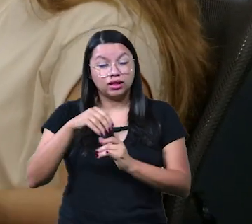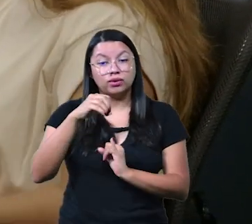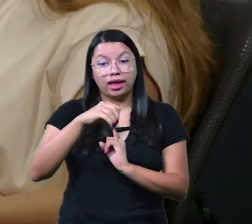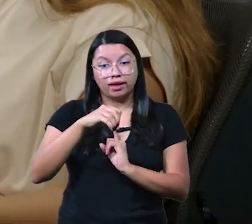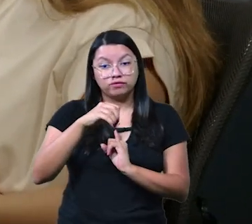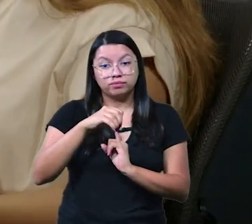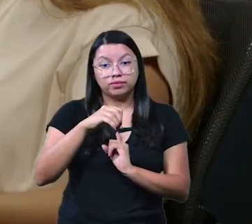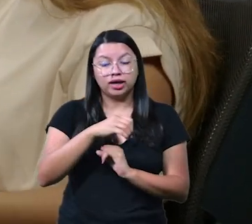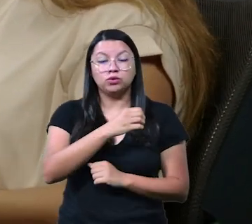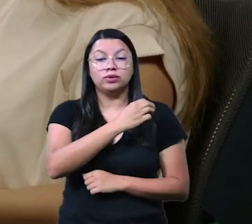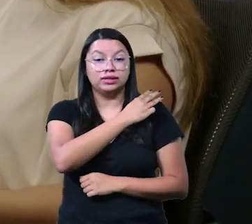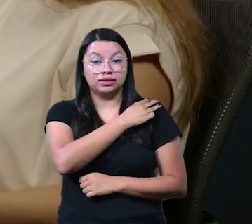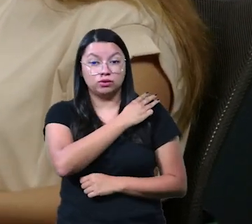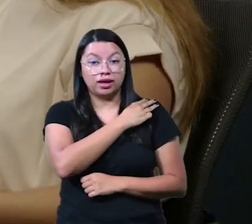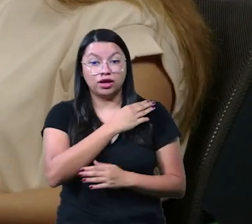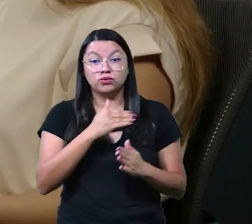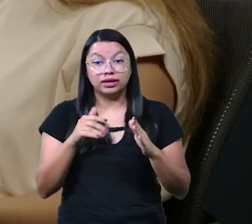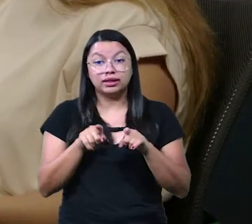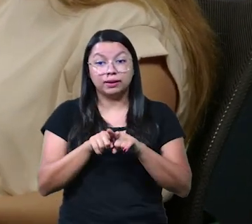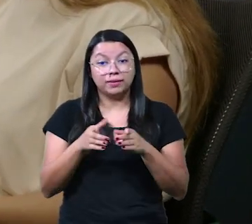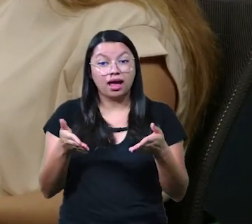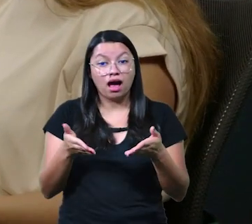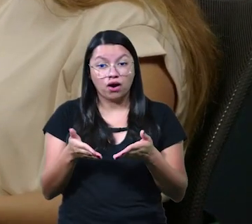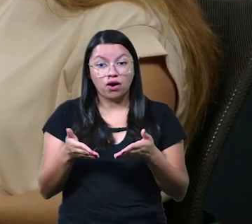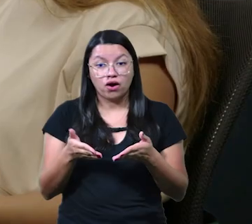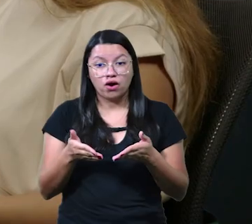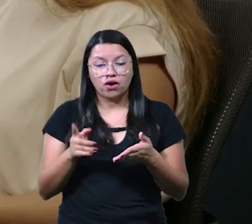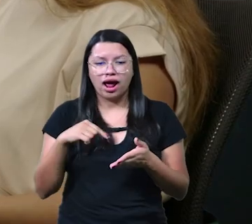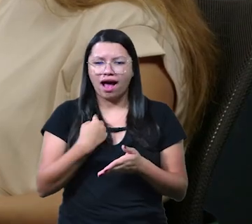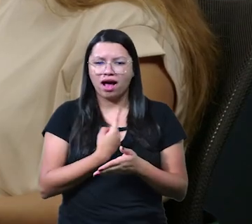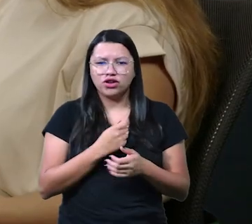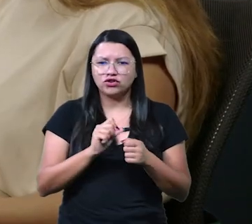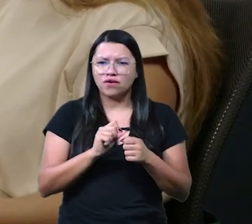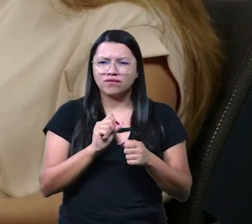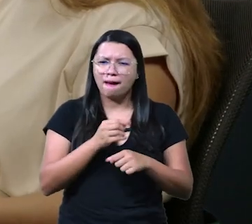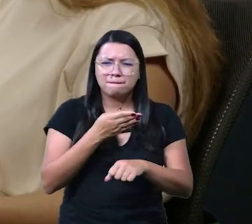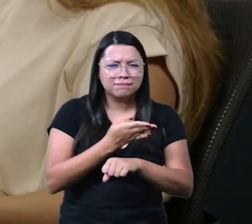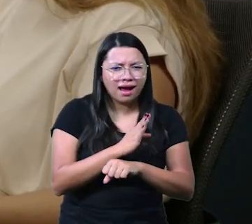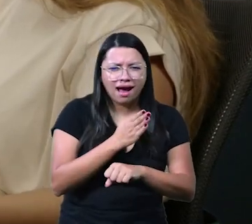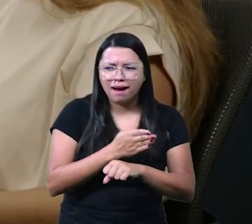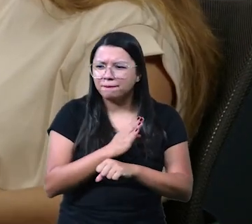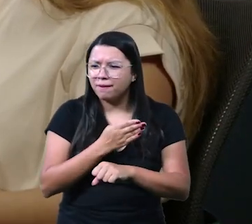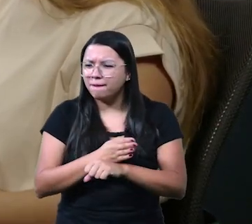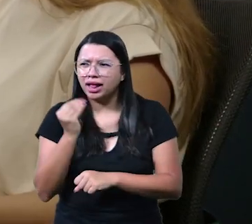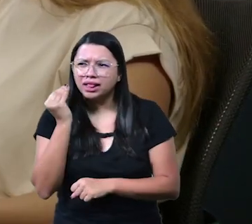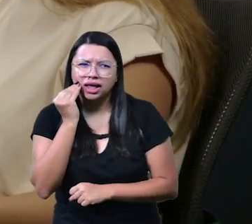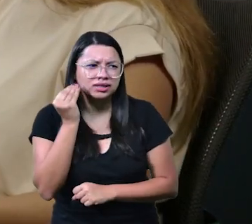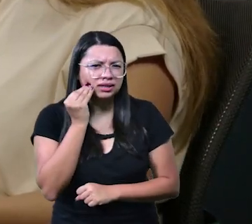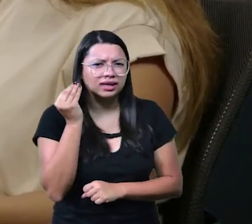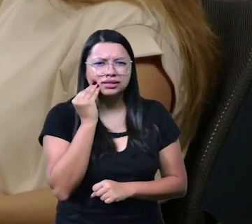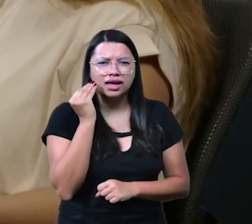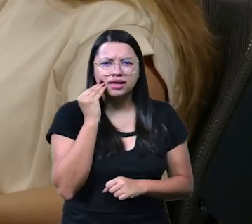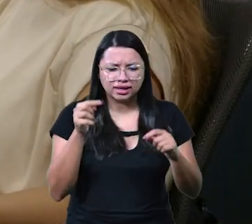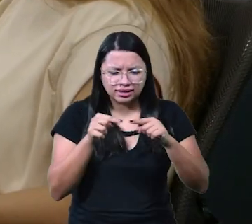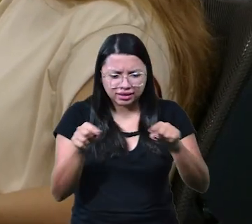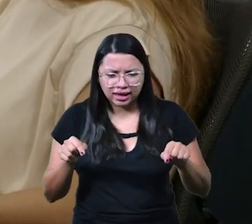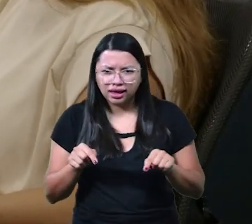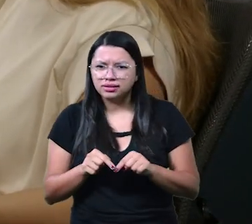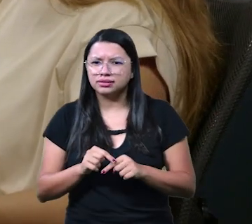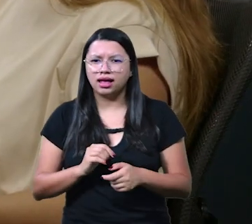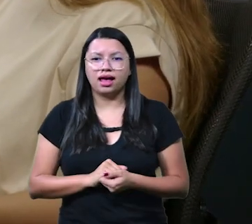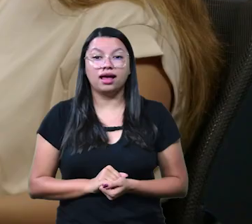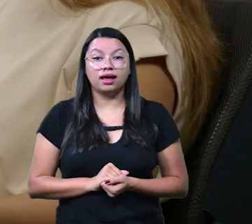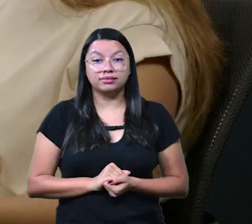no ensino médio quanto agora, a gente faz muita coisa na prática, a gente testa muita coisa em sala.